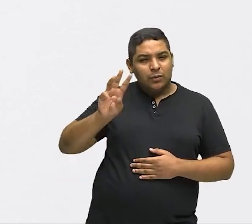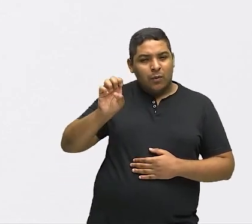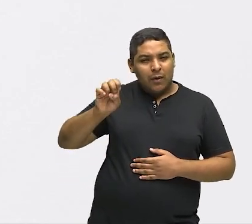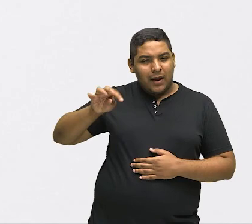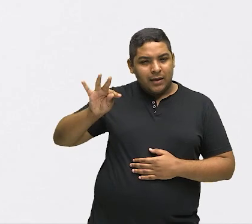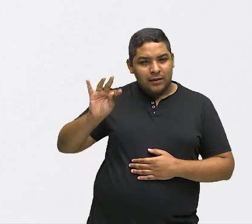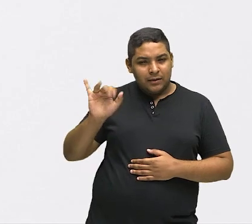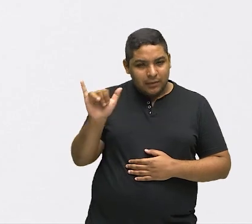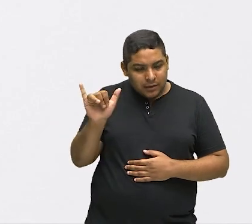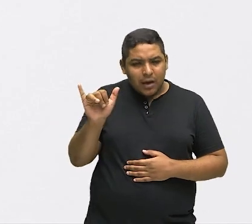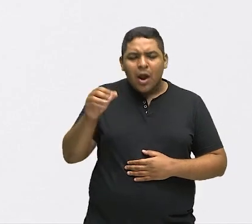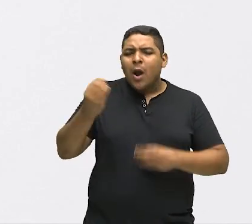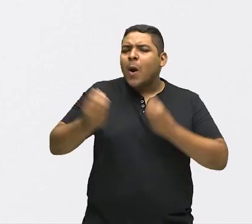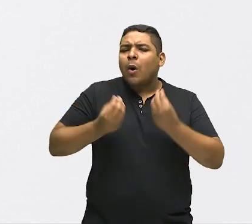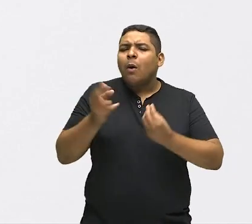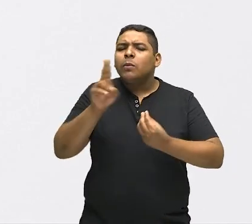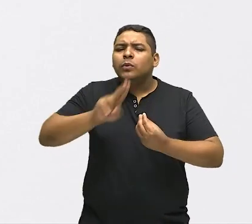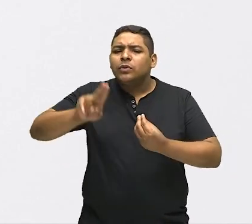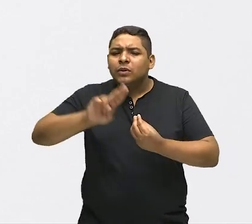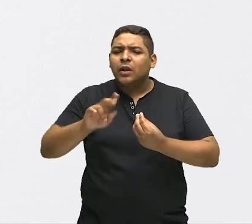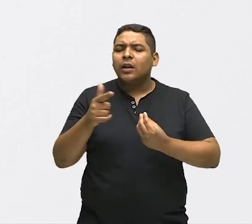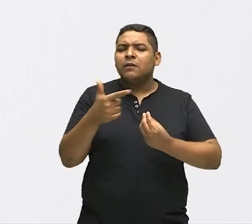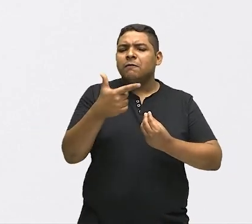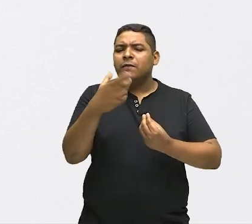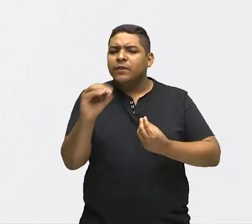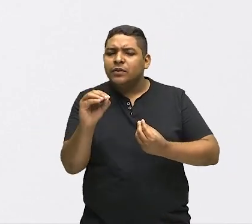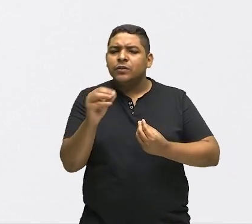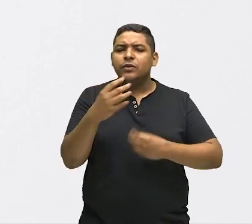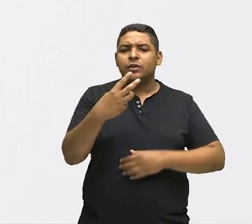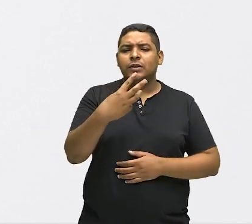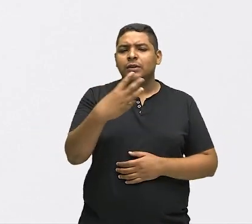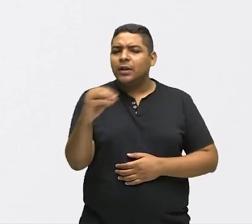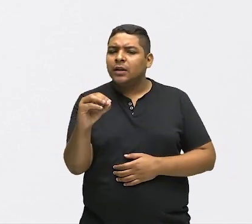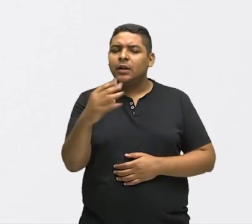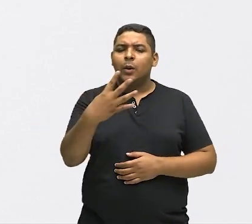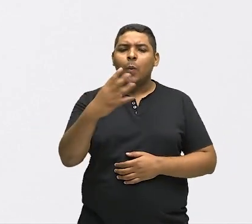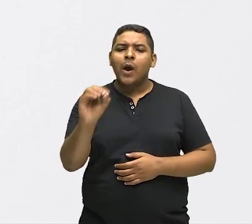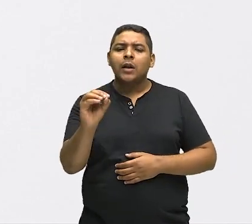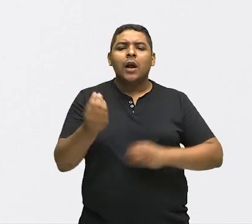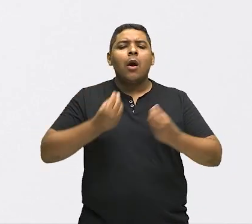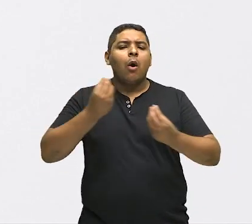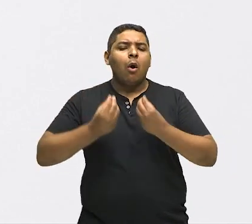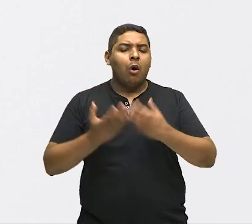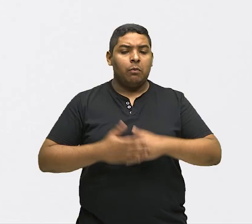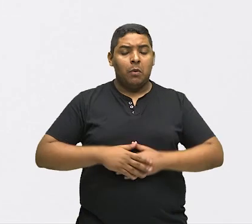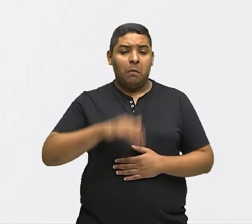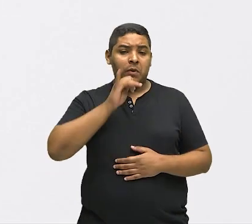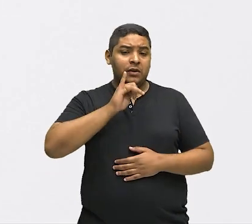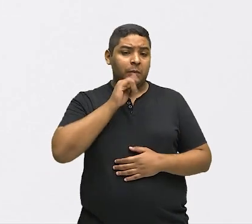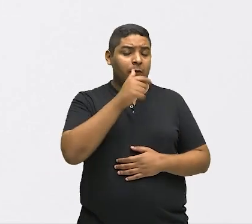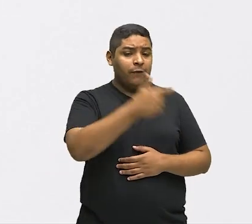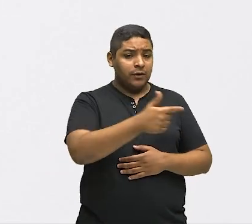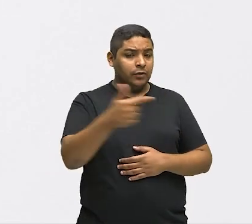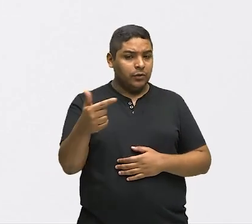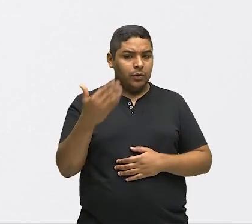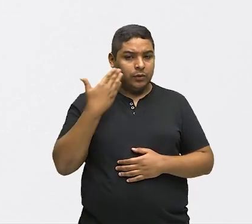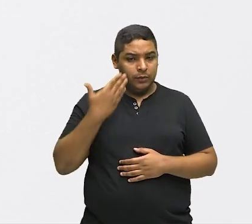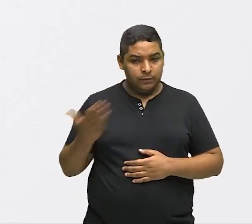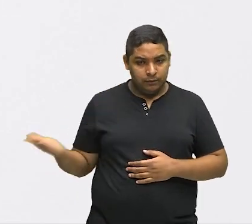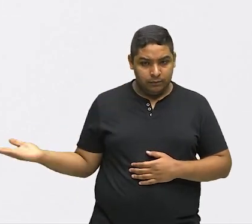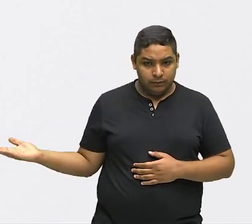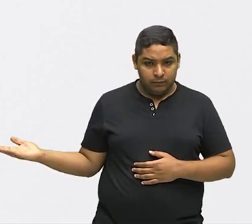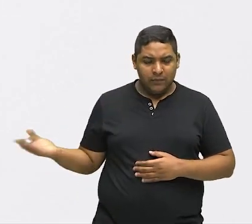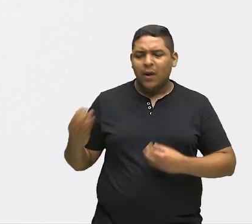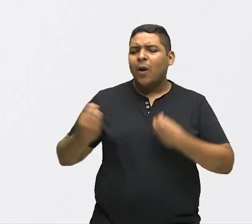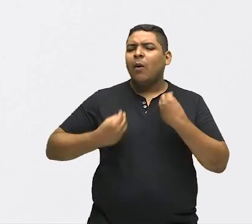utiliza esses meus 20, 30, 40. Se eu quiser falar 22, people, como é